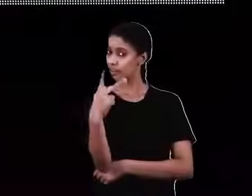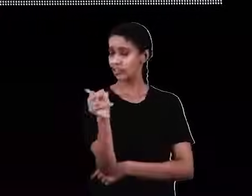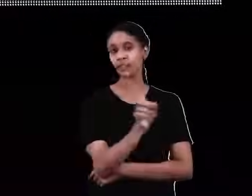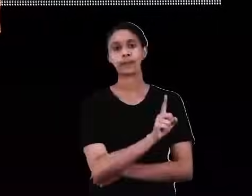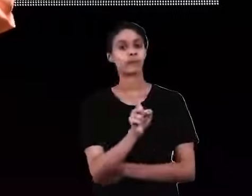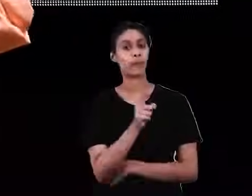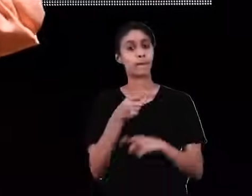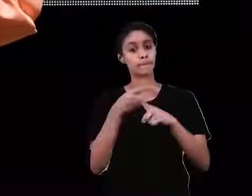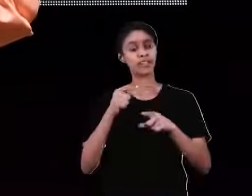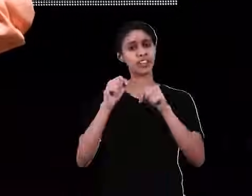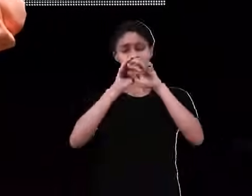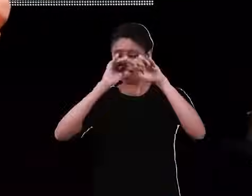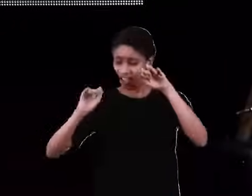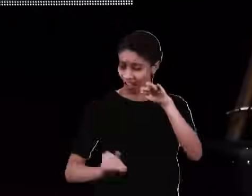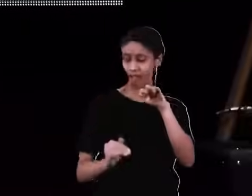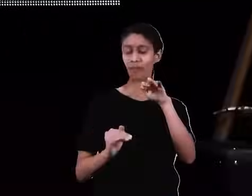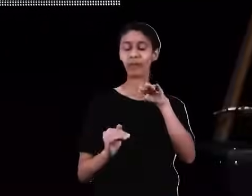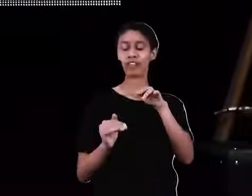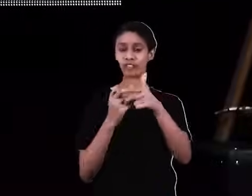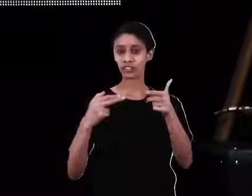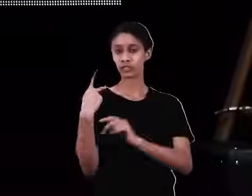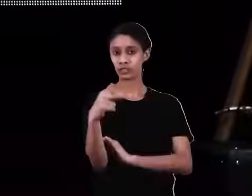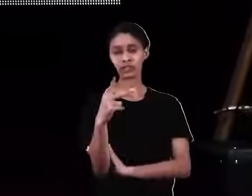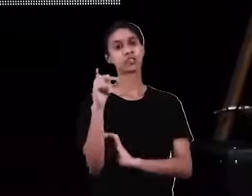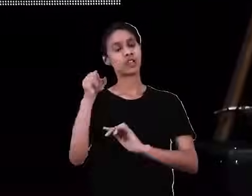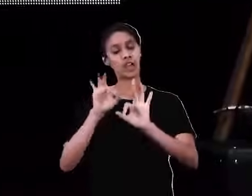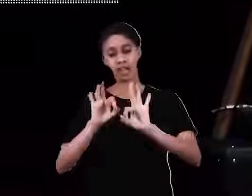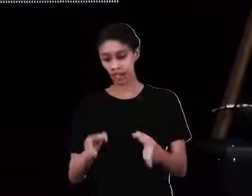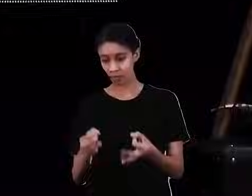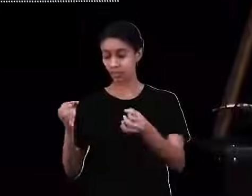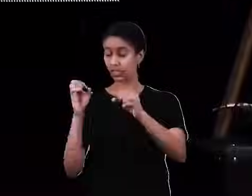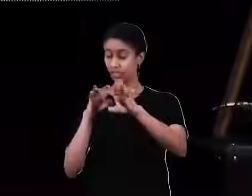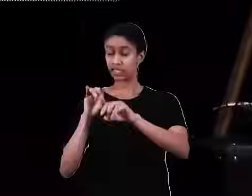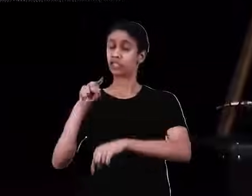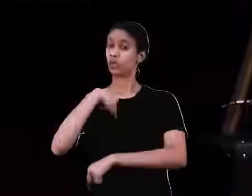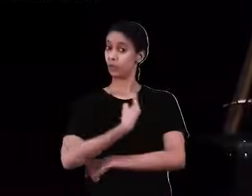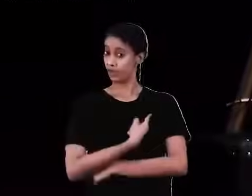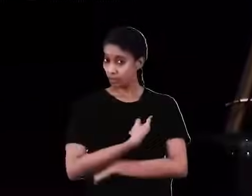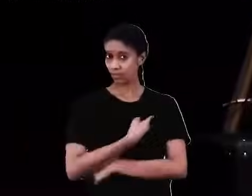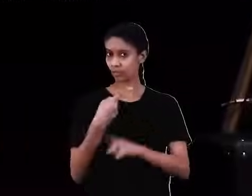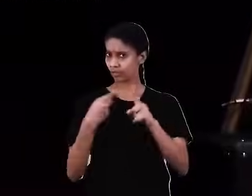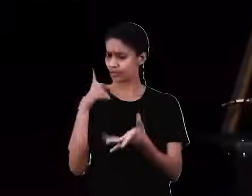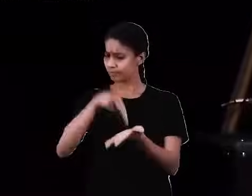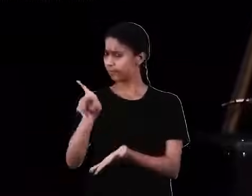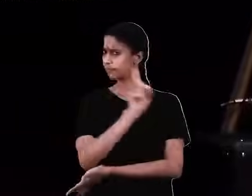seja, rebaixar as suas forças é humildade. Isso que foi nos ensinado, na verdade, não é